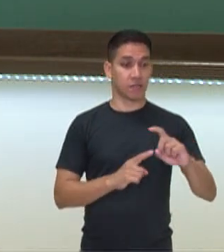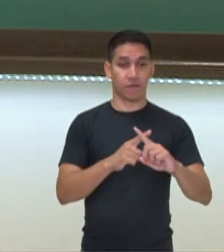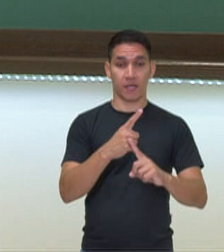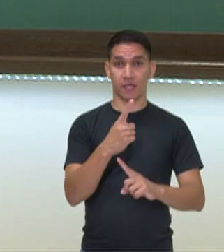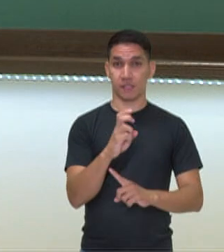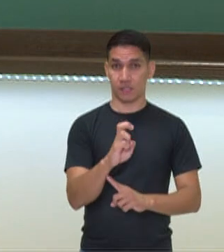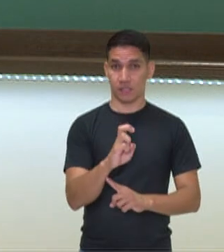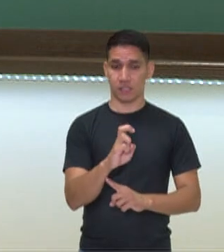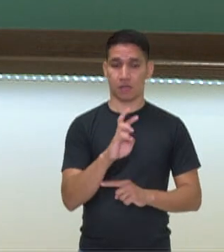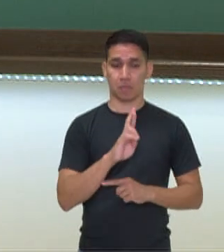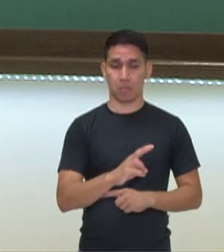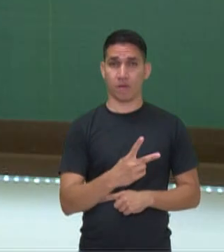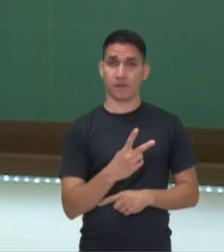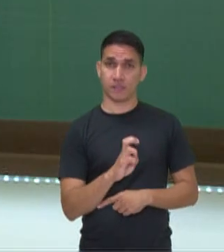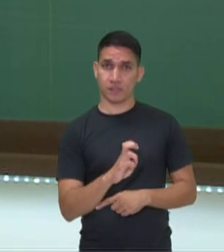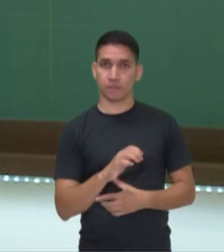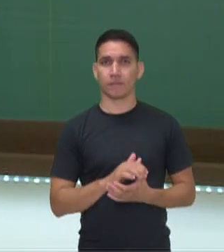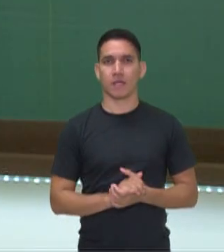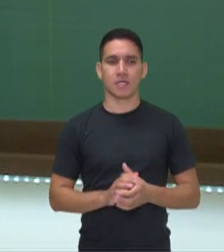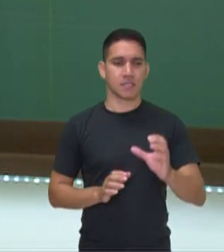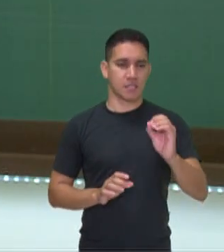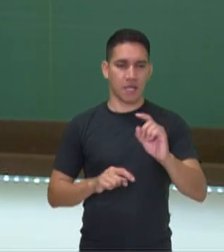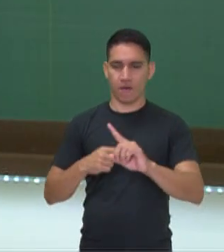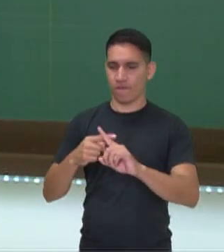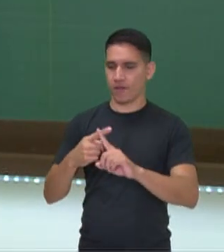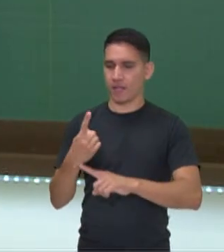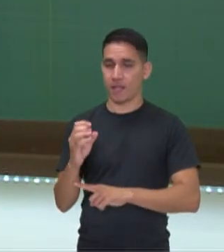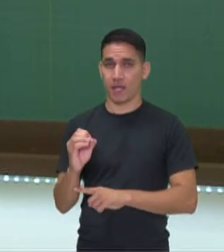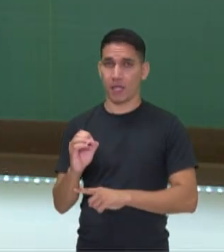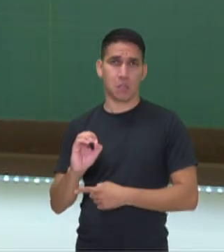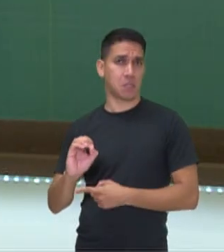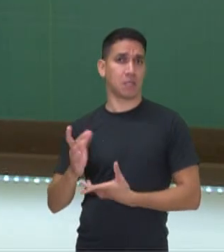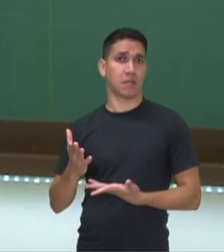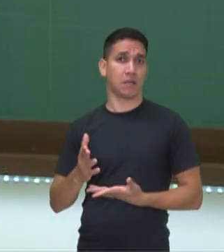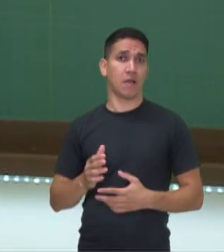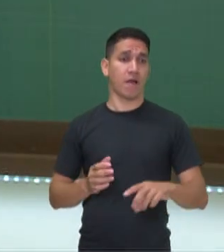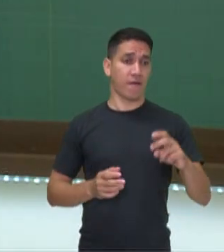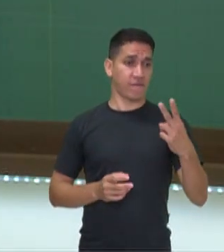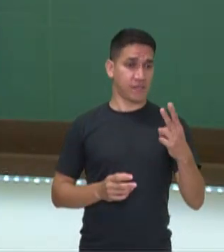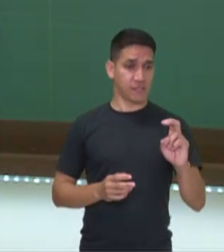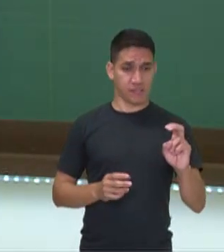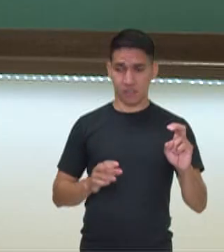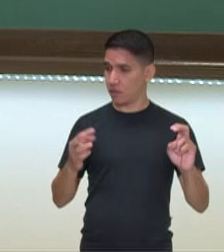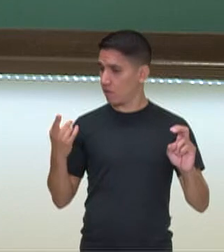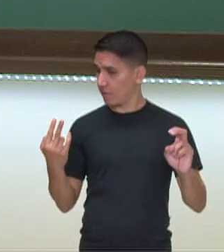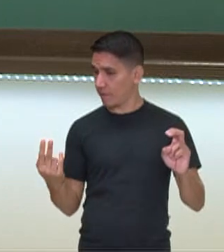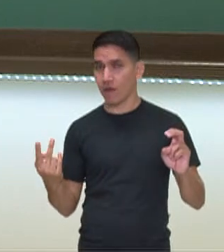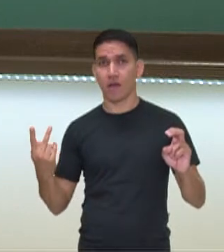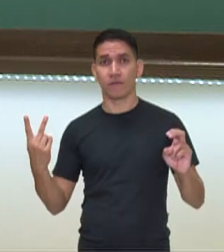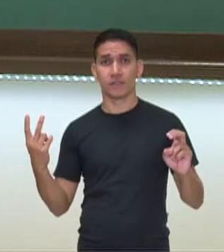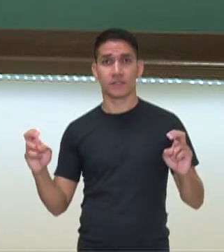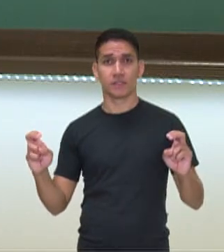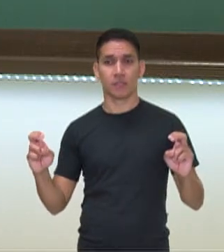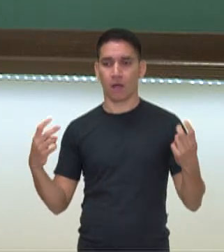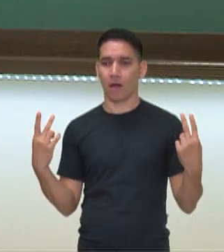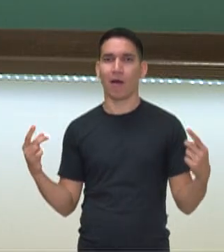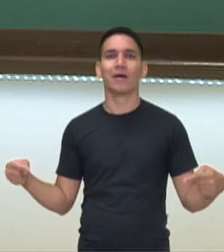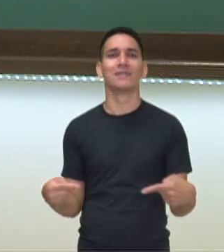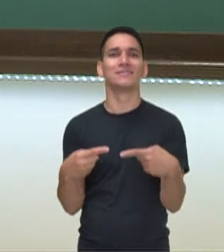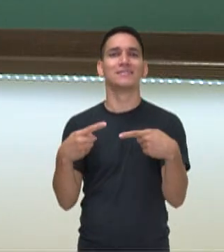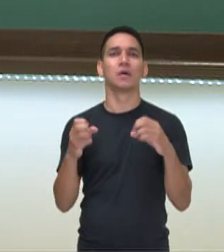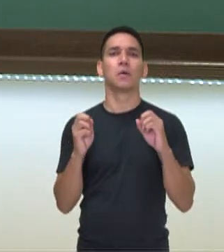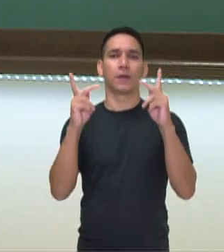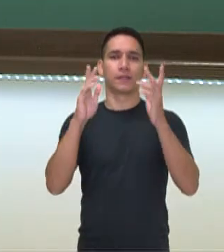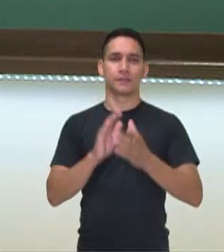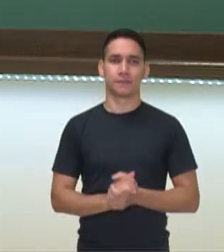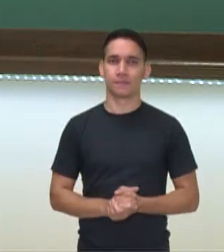5, 25. 0 vezes 10, 0. 25 é igual a 25, né? Porque se eu pegar 25 mais 0, vai